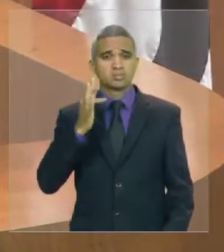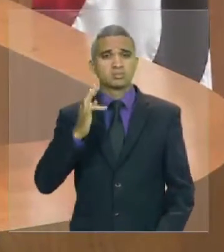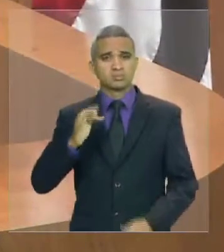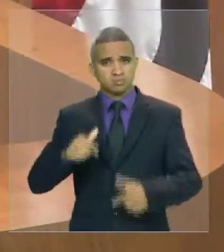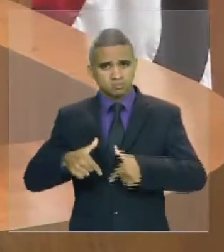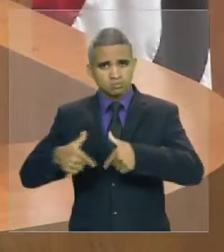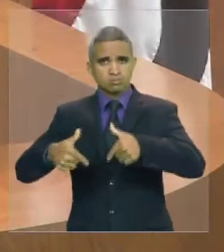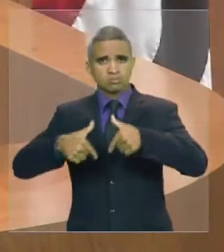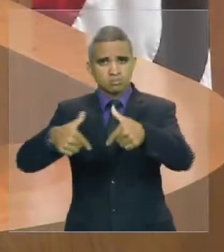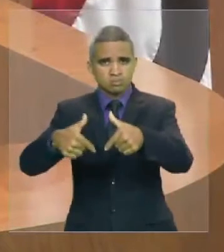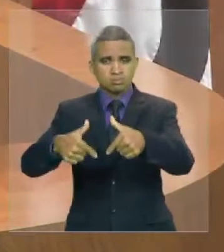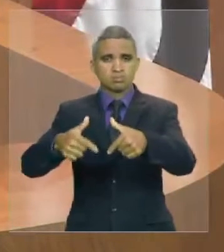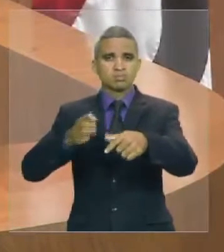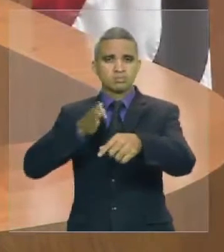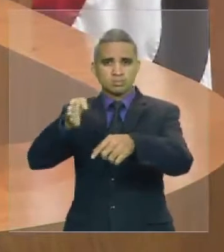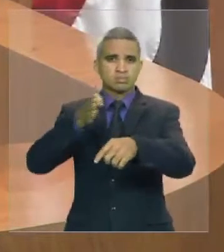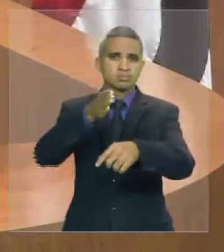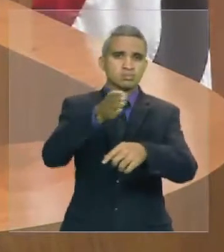para